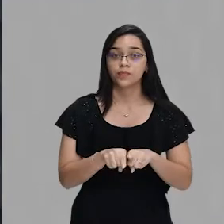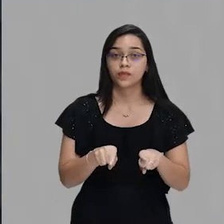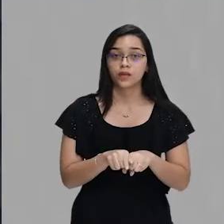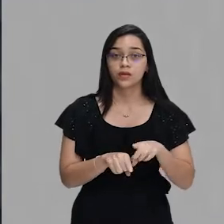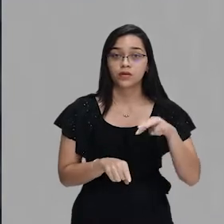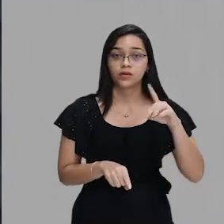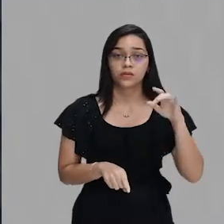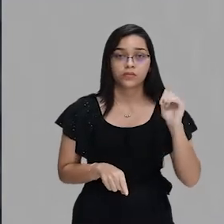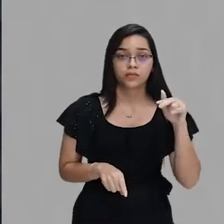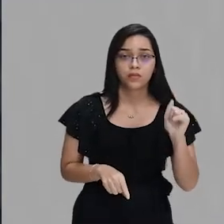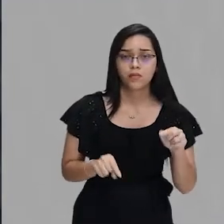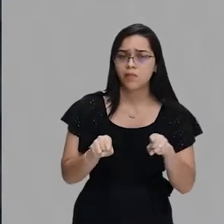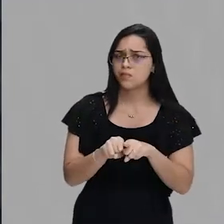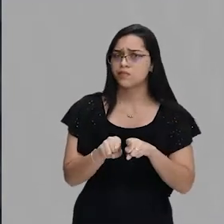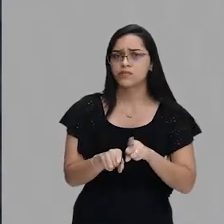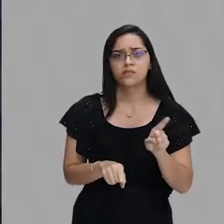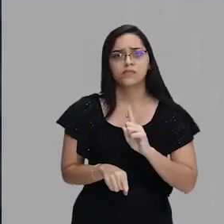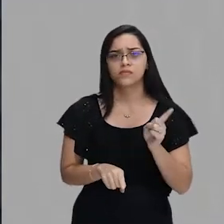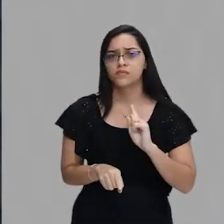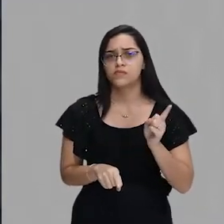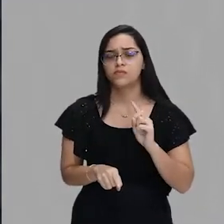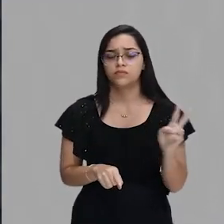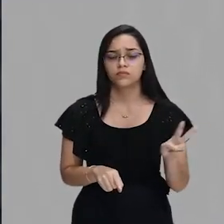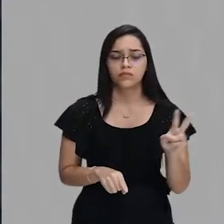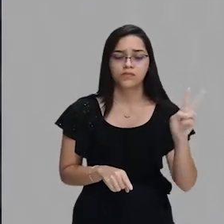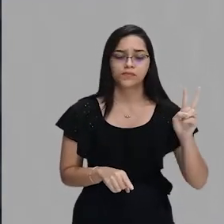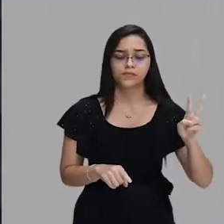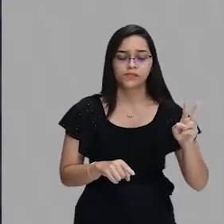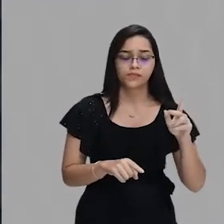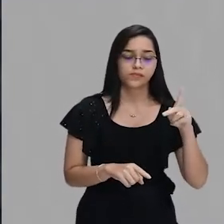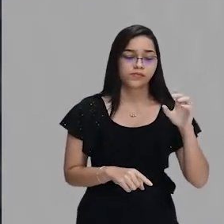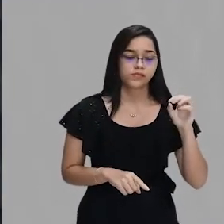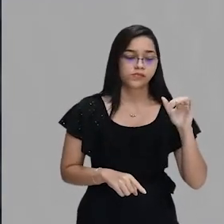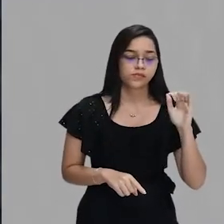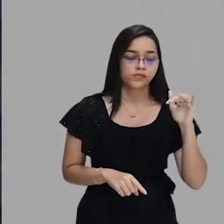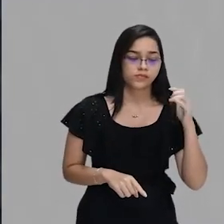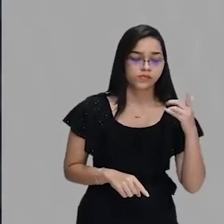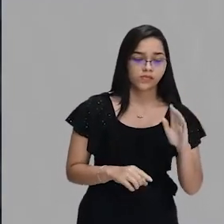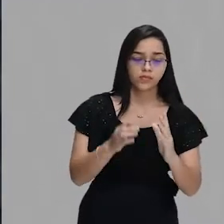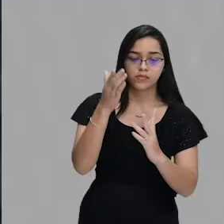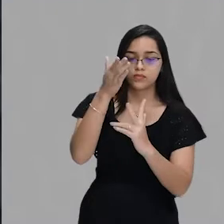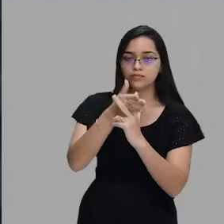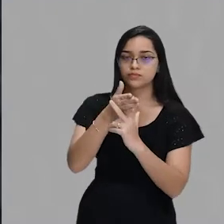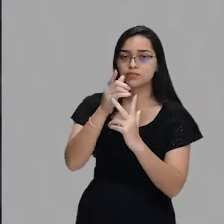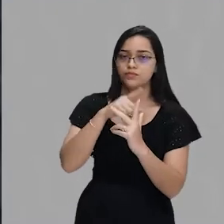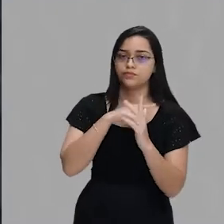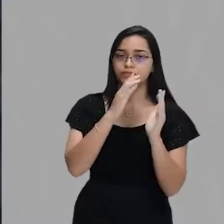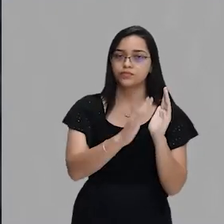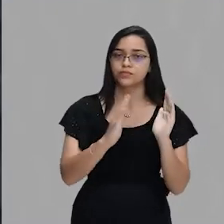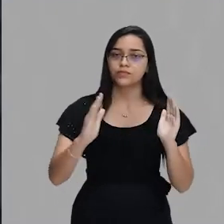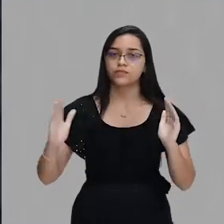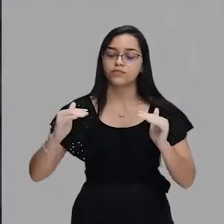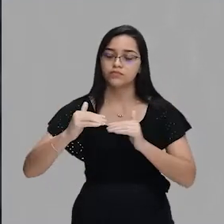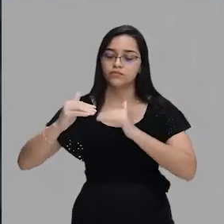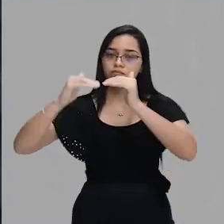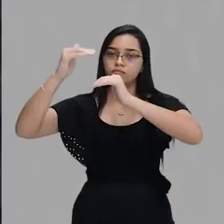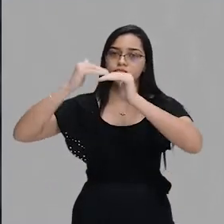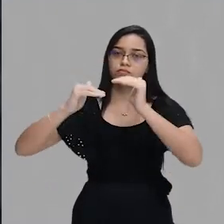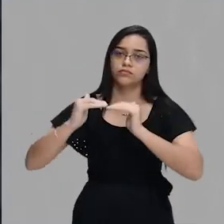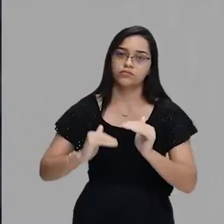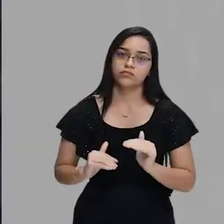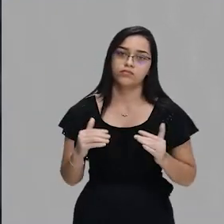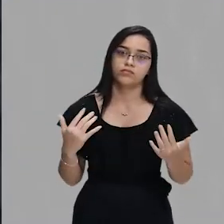mediana também não, muito menos. A mediana é um valor posicional, ele está no meio de uma sequência em ordem crescente ou